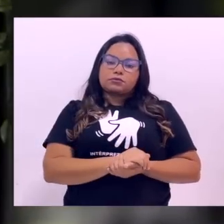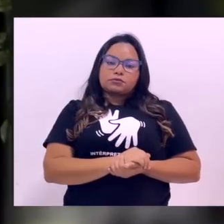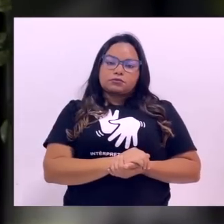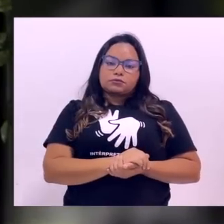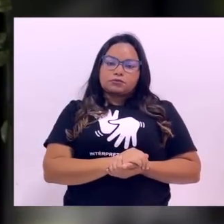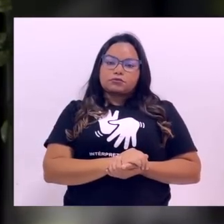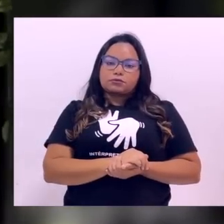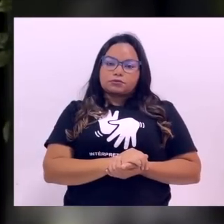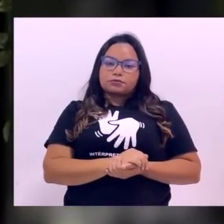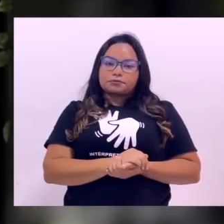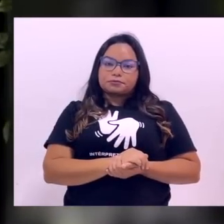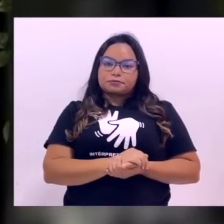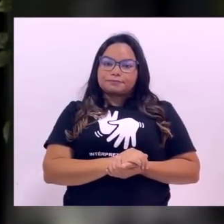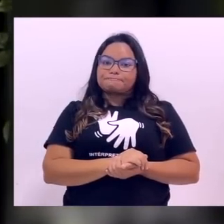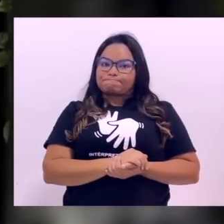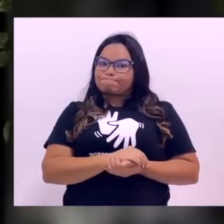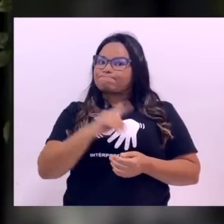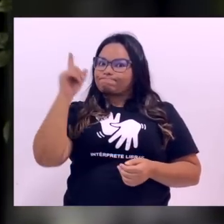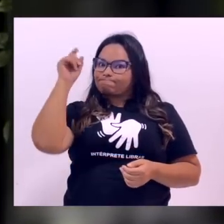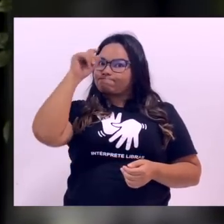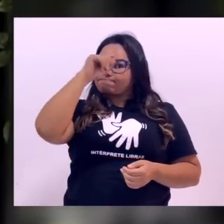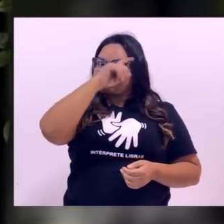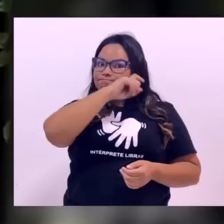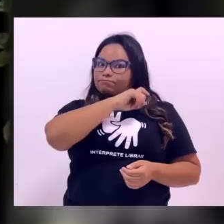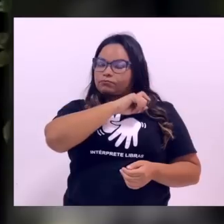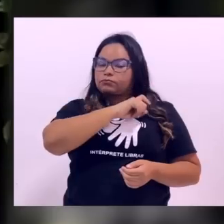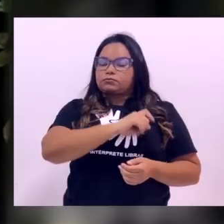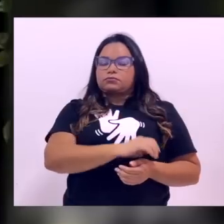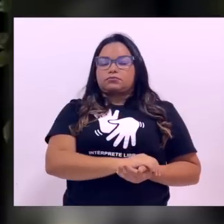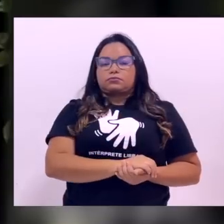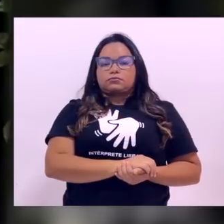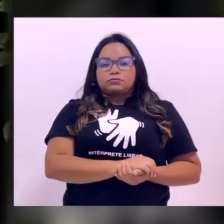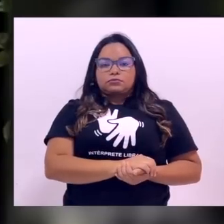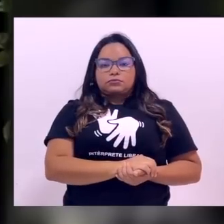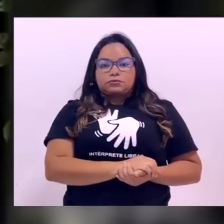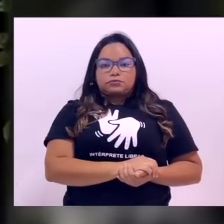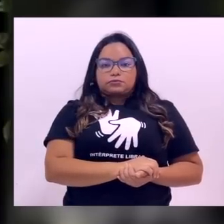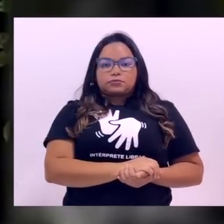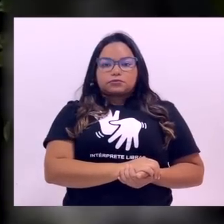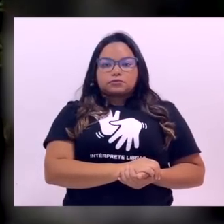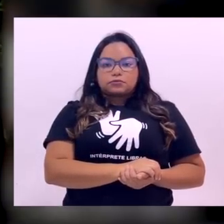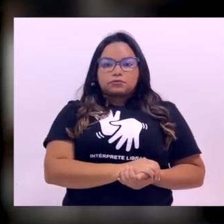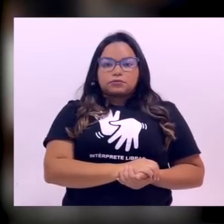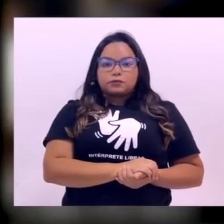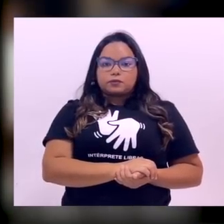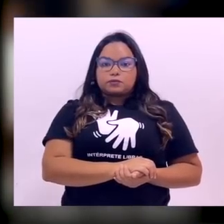filhos. Assim que eram tempos terríveis nesses dias.